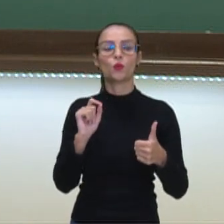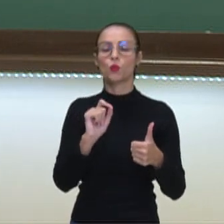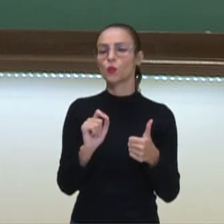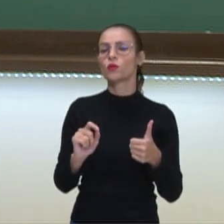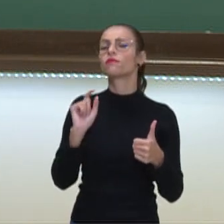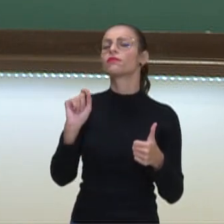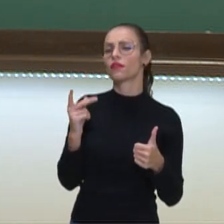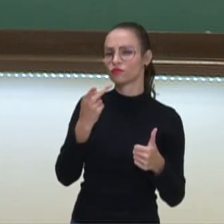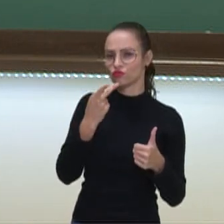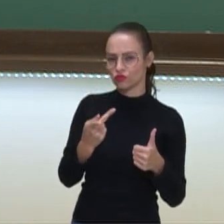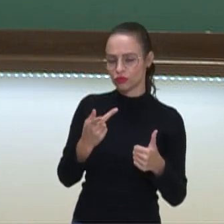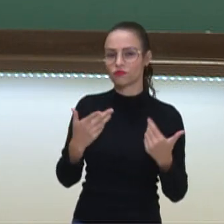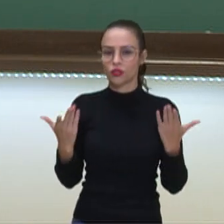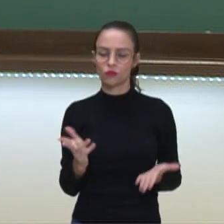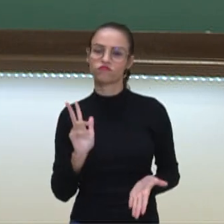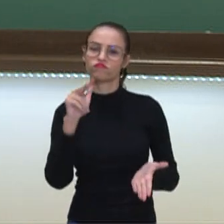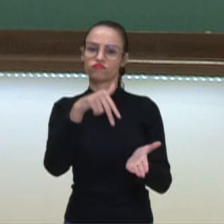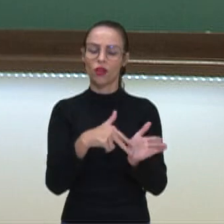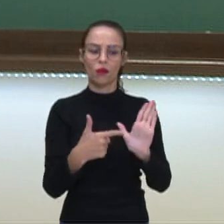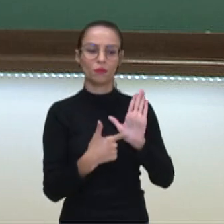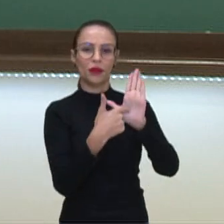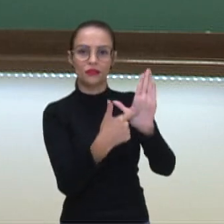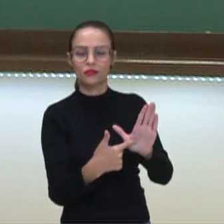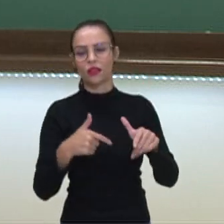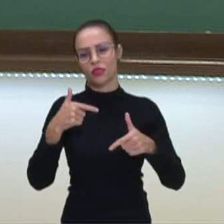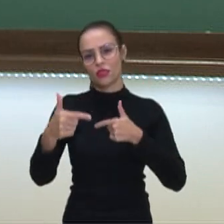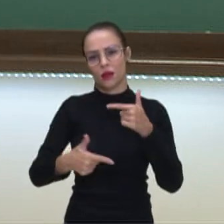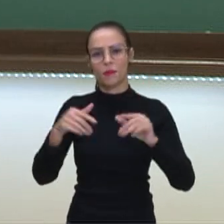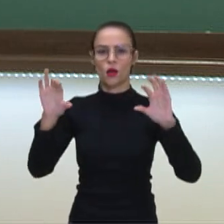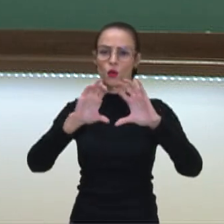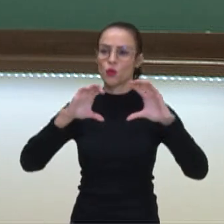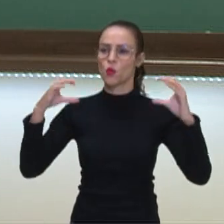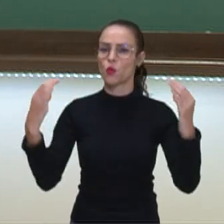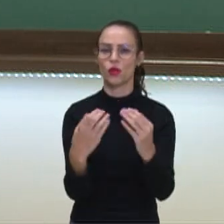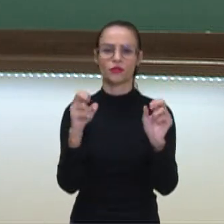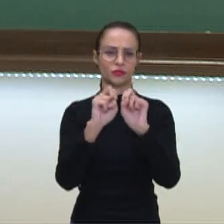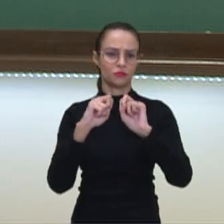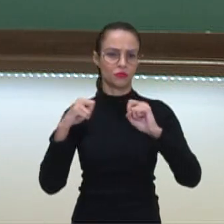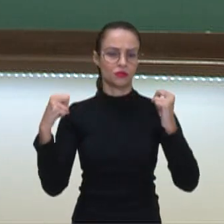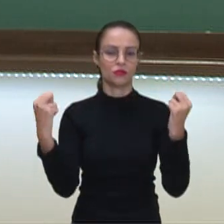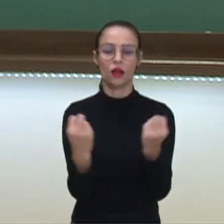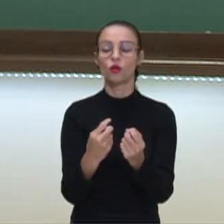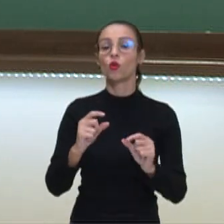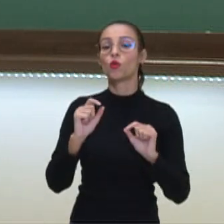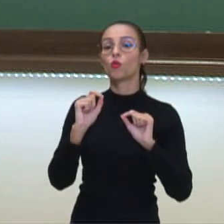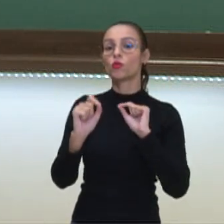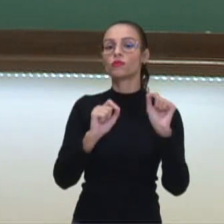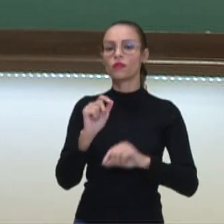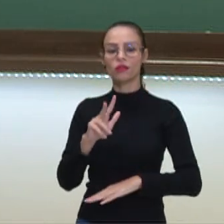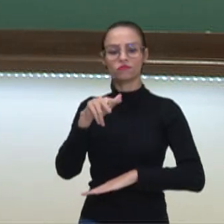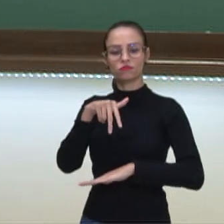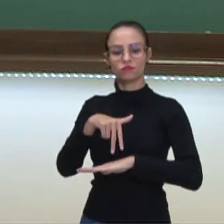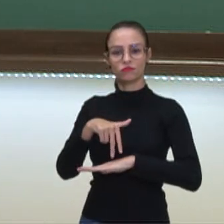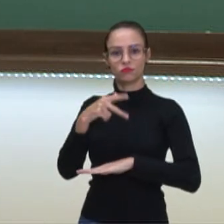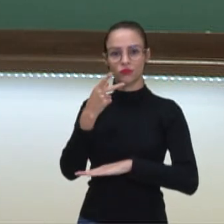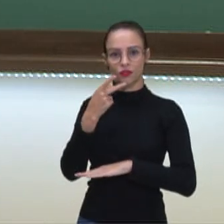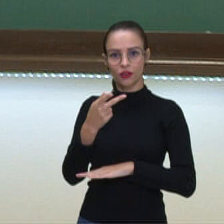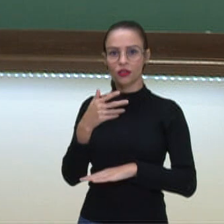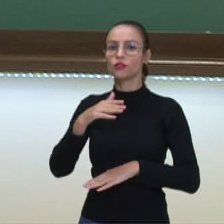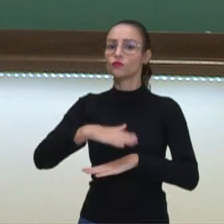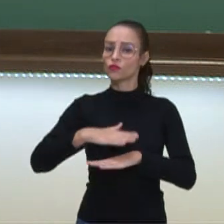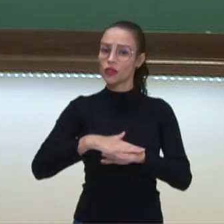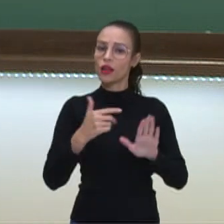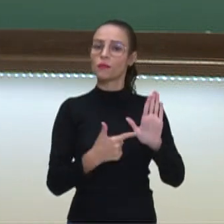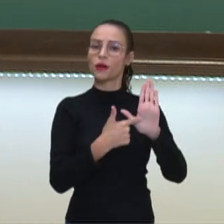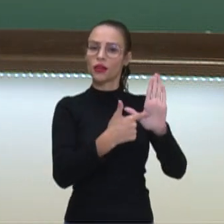Então, quando a gente vai se apresentar, vai apresentar um trabalho, um congresso, um seminário, quem está falando? Faça uma